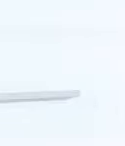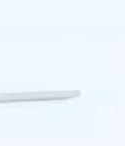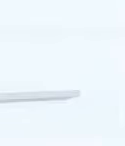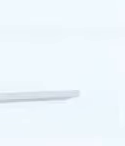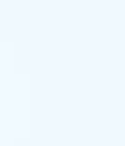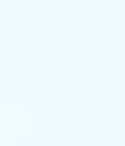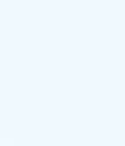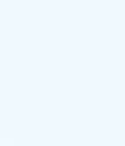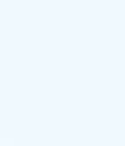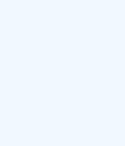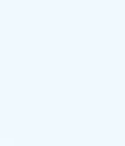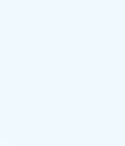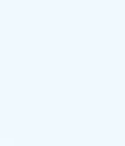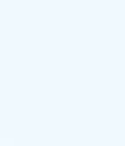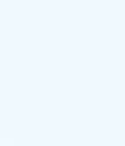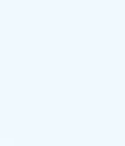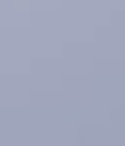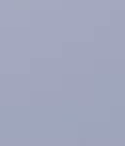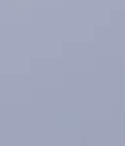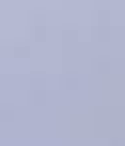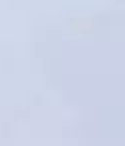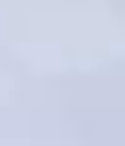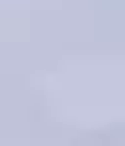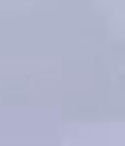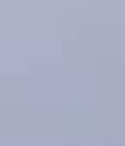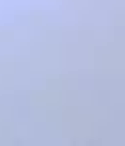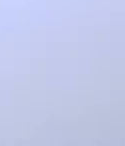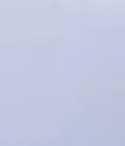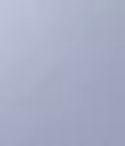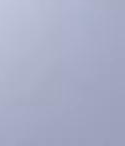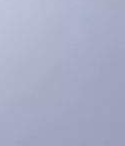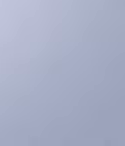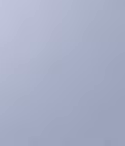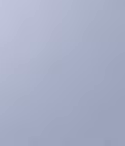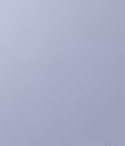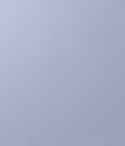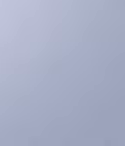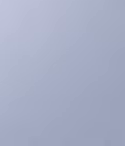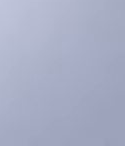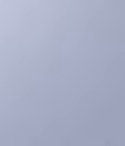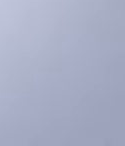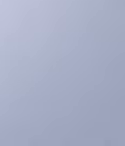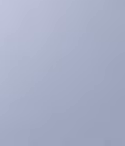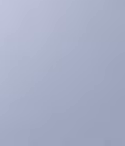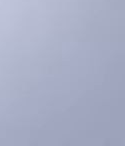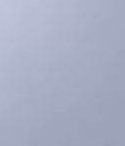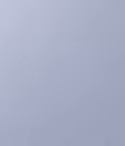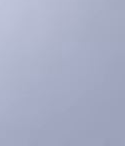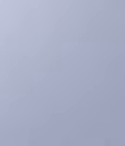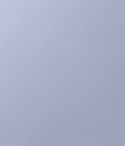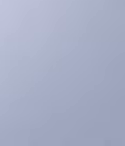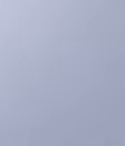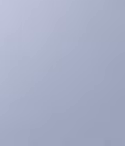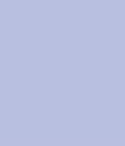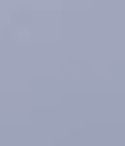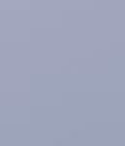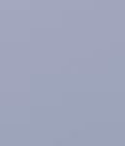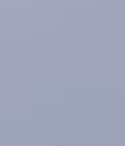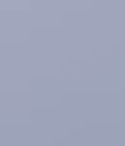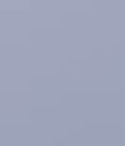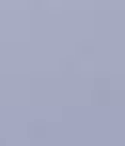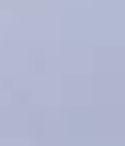YouTube, Facebook, nas redes sociais, onde tem essa logo, você pode confiar.